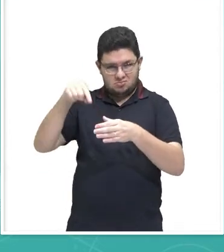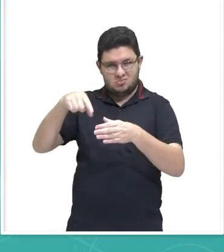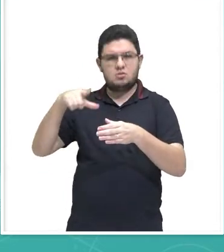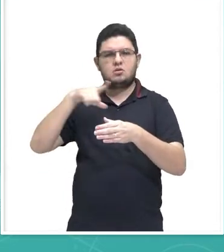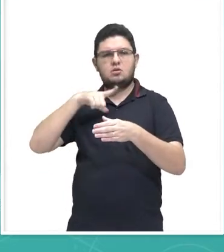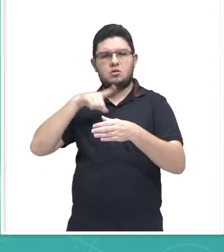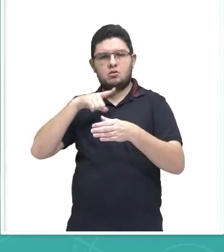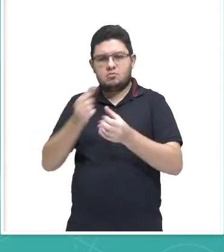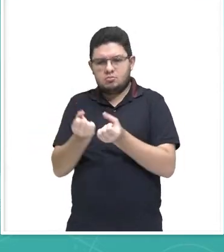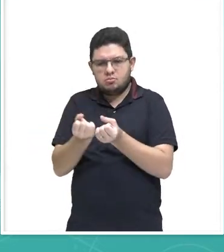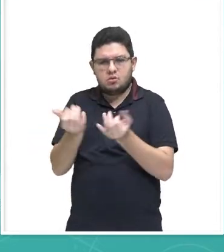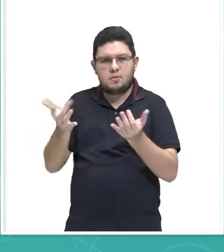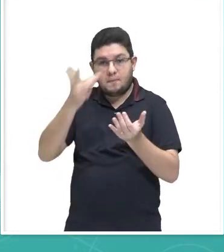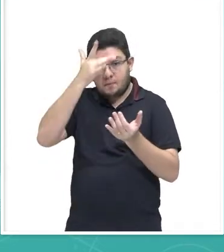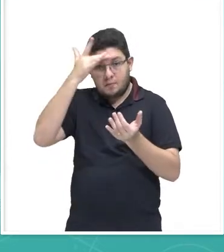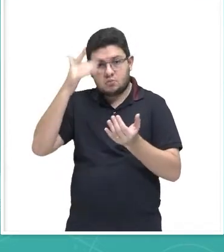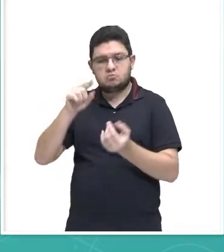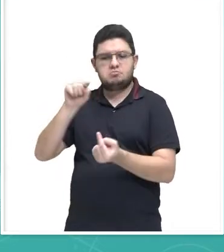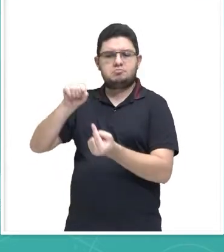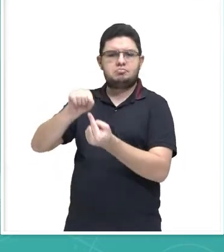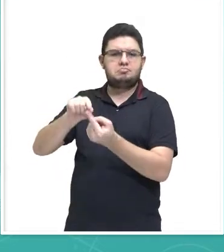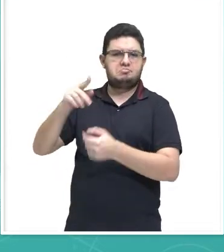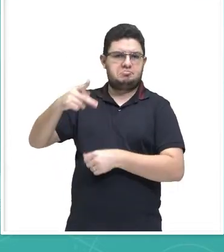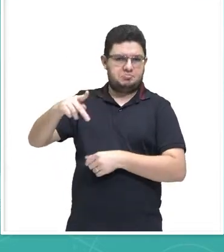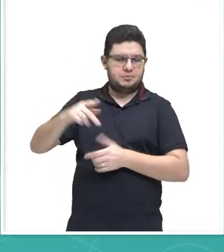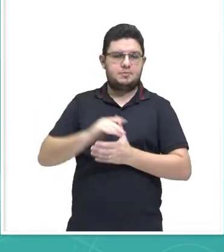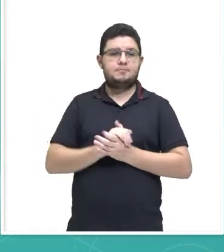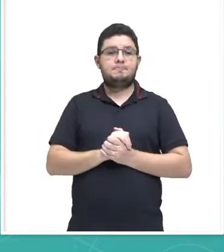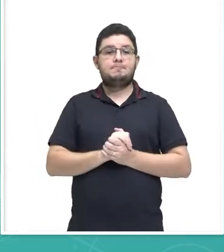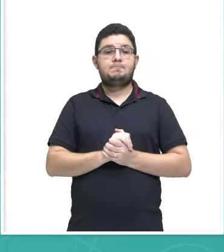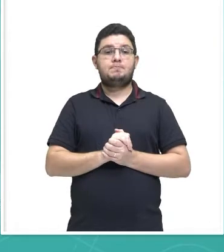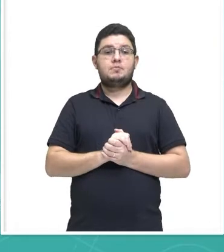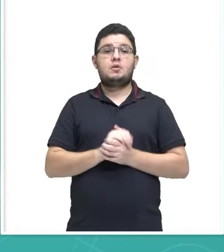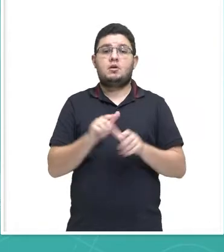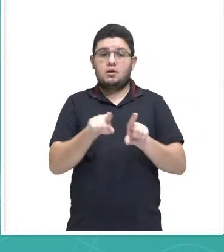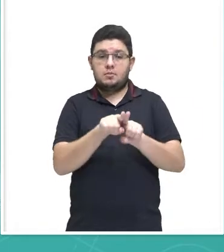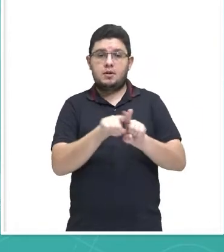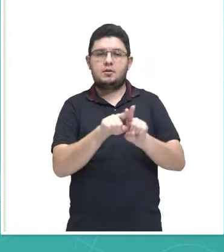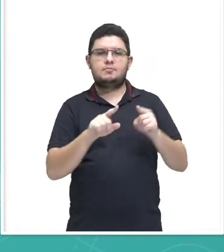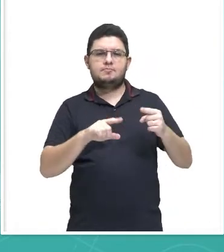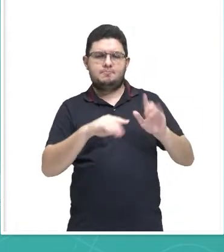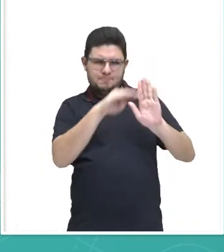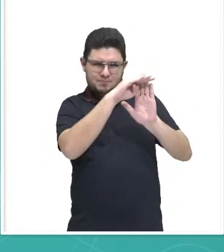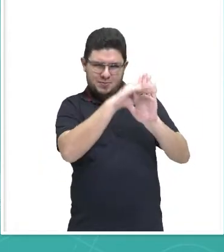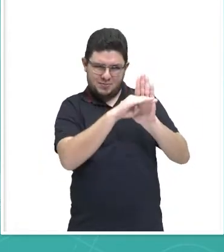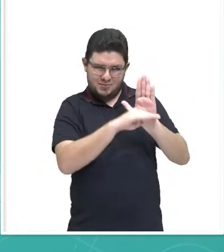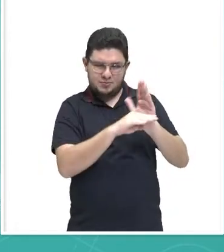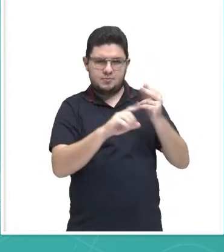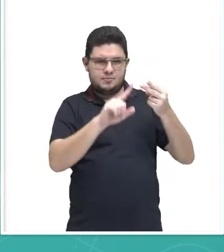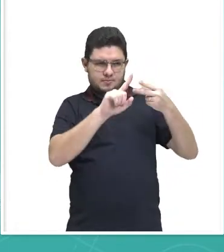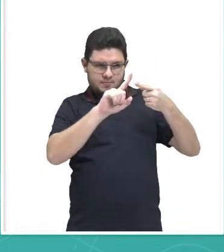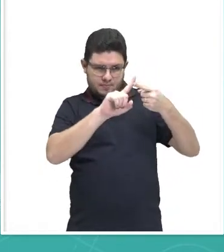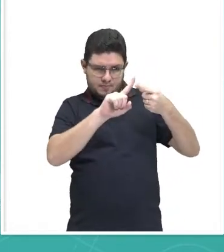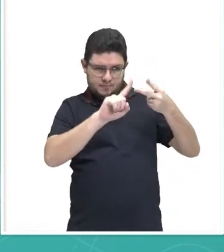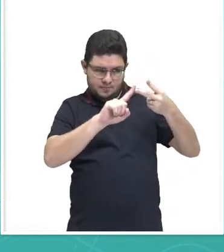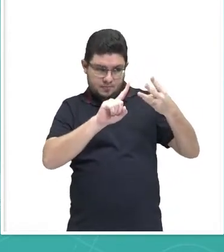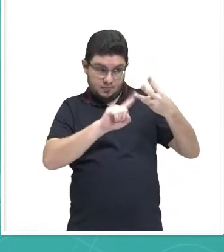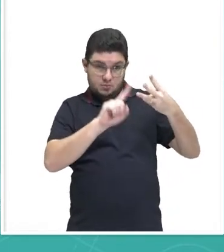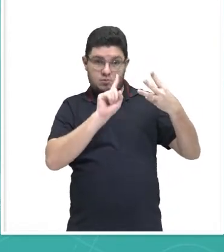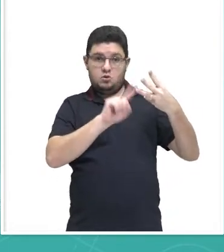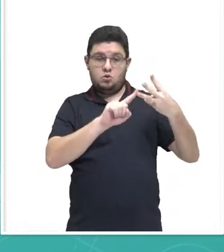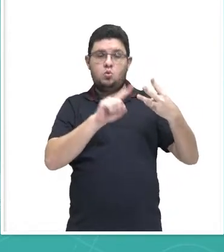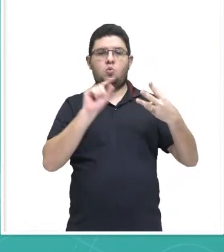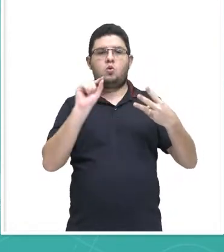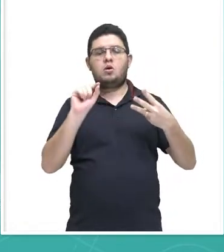atrás do objetivo do jogo. Pode ser classificado de acordo com a dinâmica, que pode ser de invasão, de rebater, de marca,